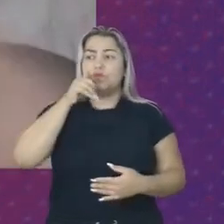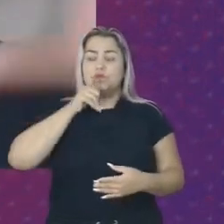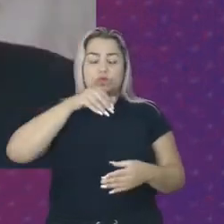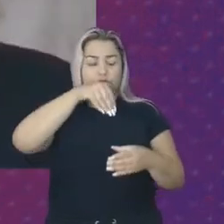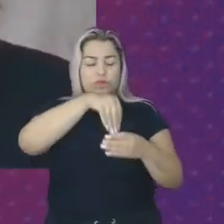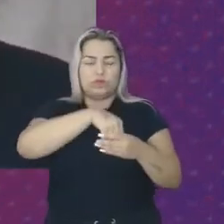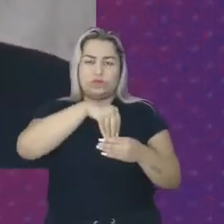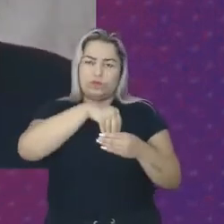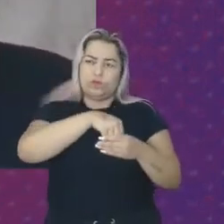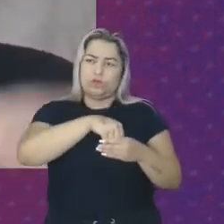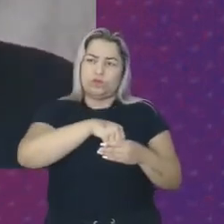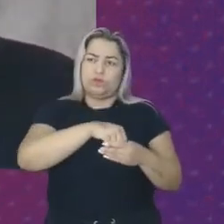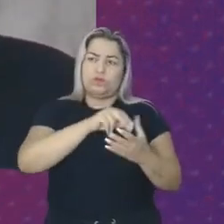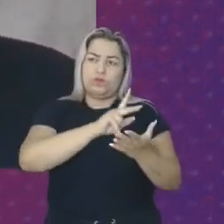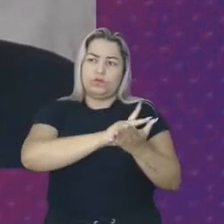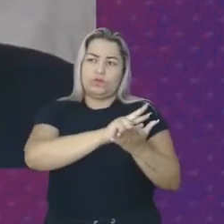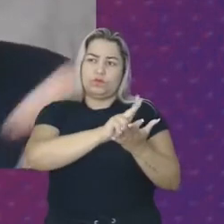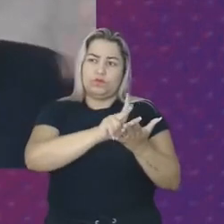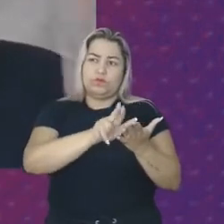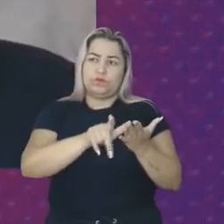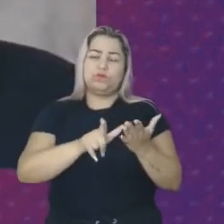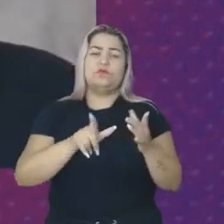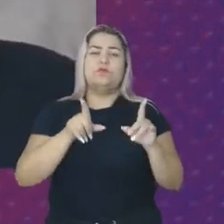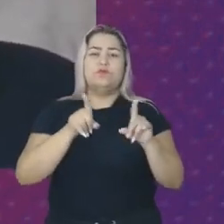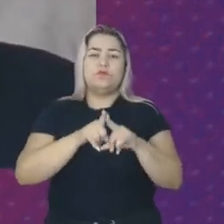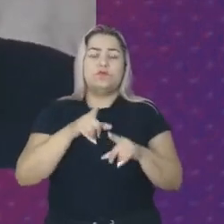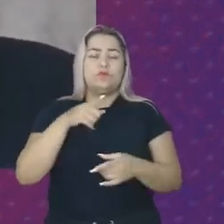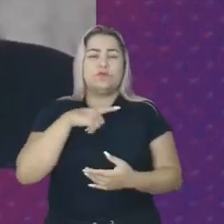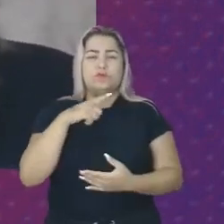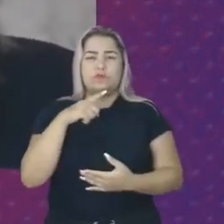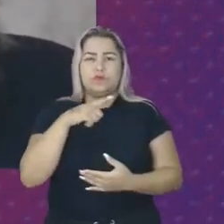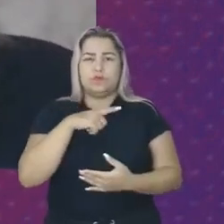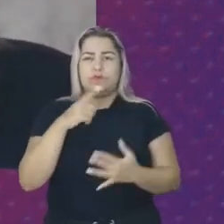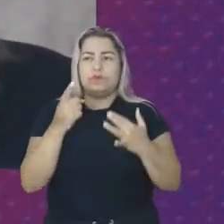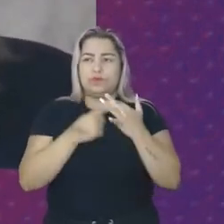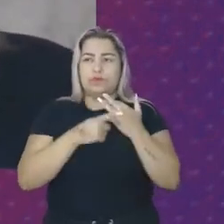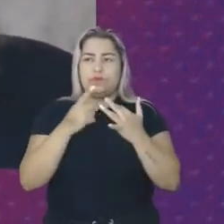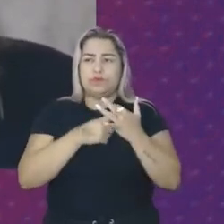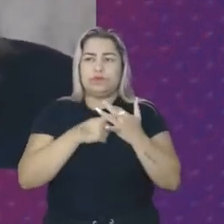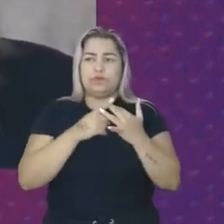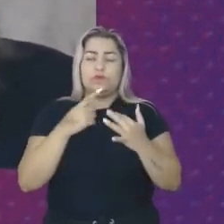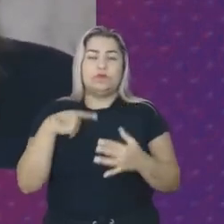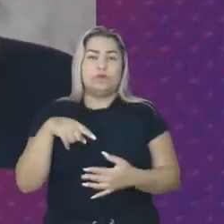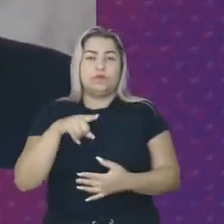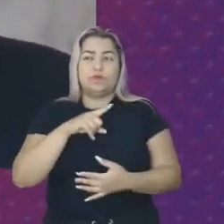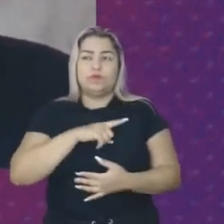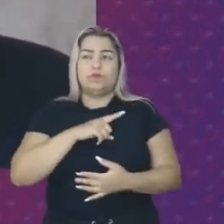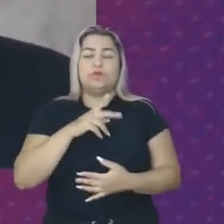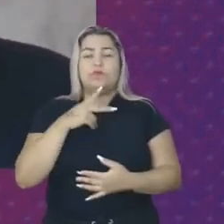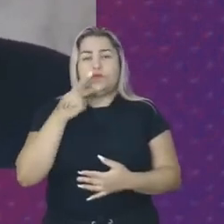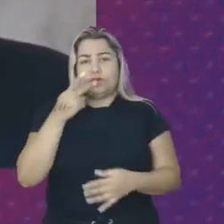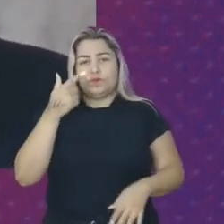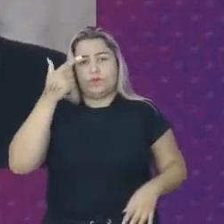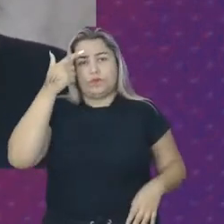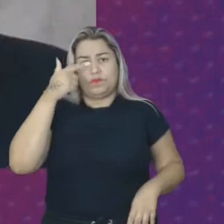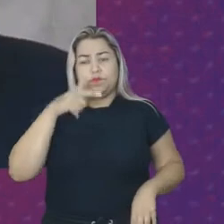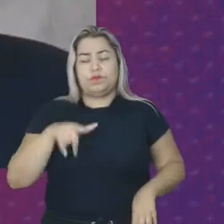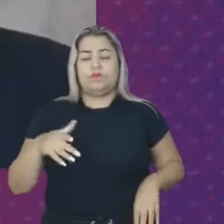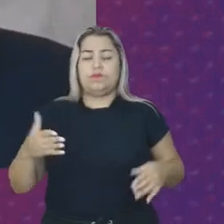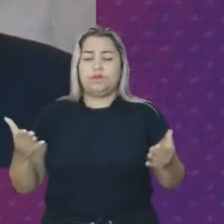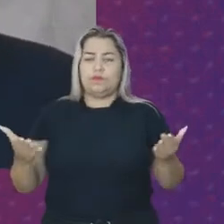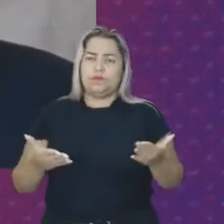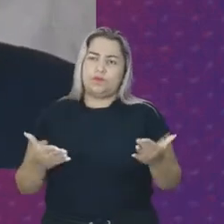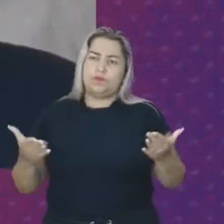desse amplo leque de diversidades que temos entre nós. E reforço que este é um